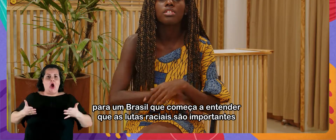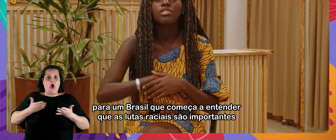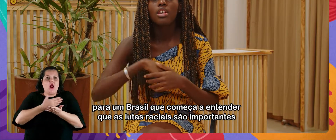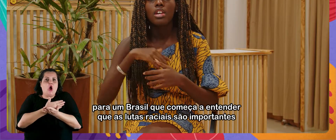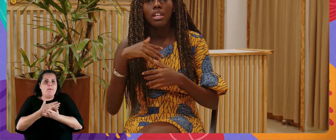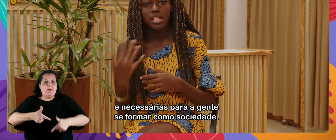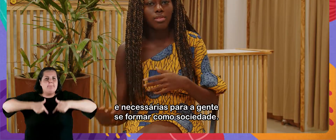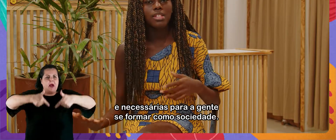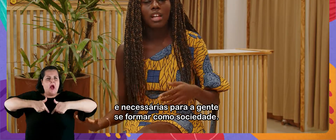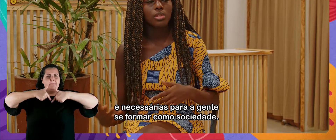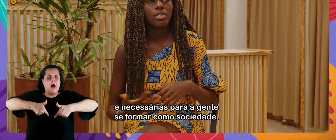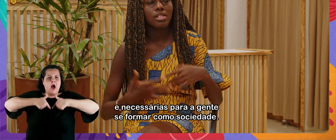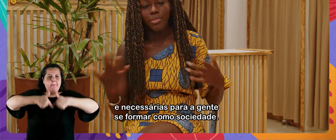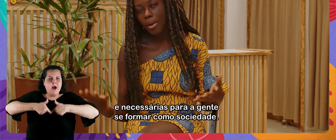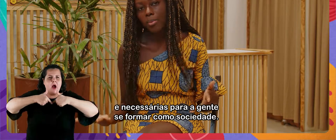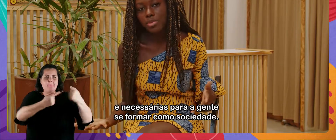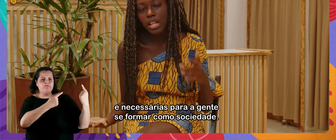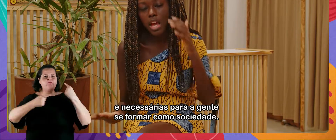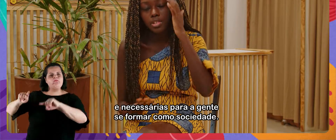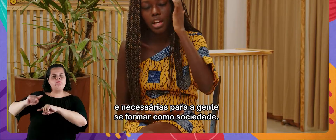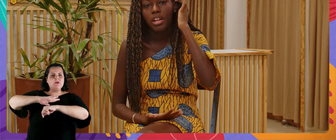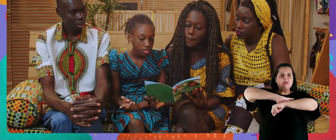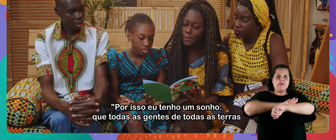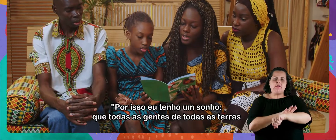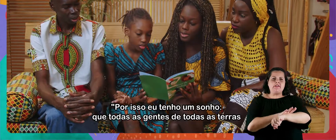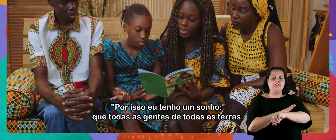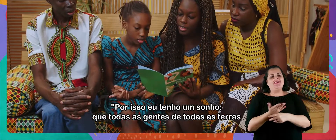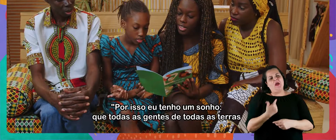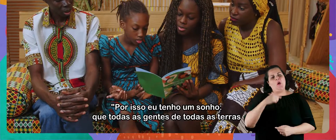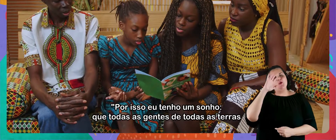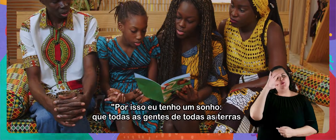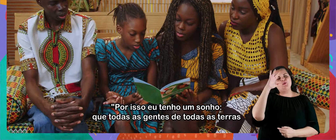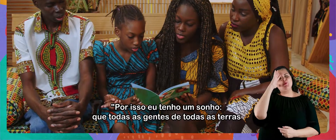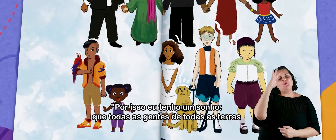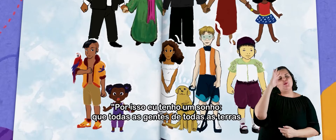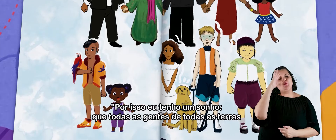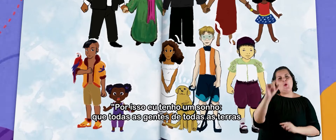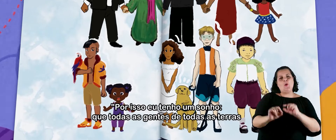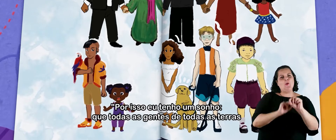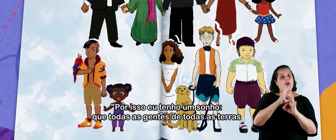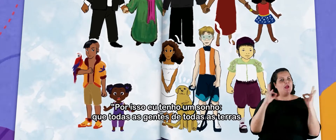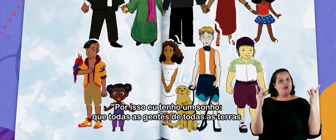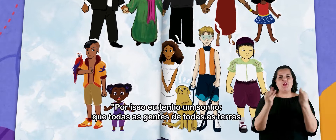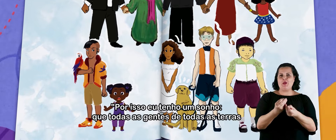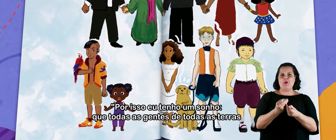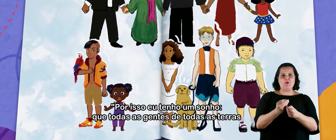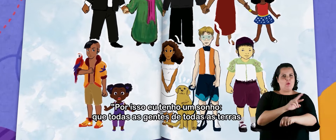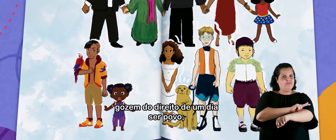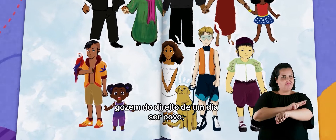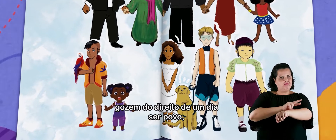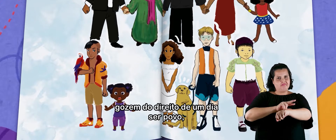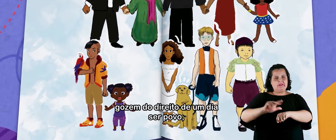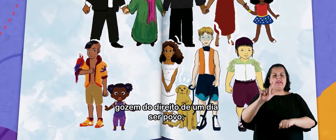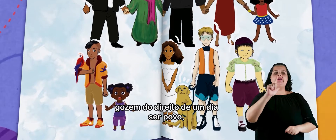importantes e que são necessárias para a gente se formar como sociedade, né? Por isso eu tenho um sonho. Que todas as gentes de todas as